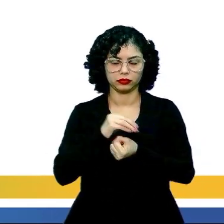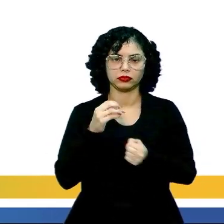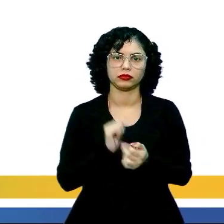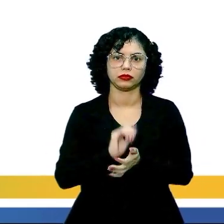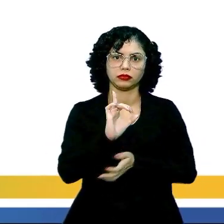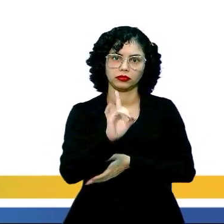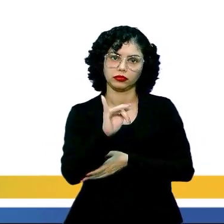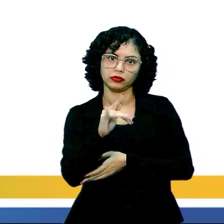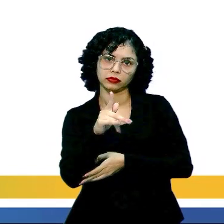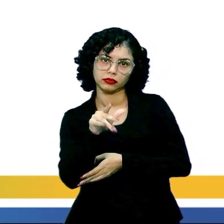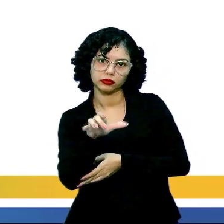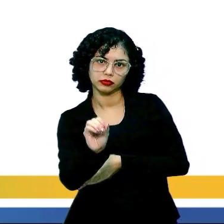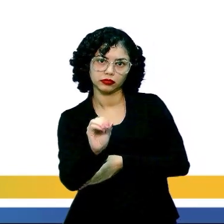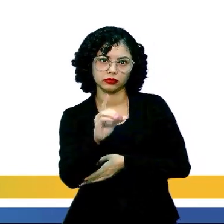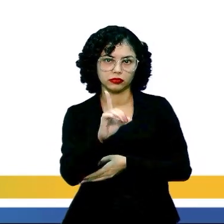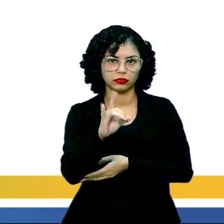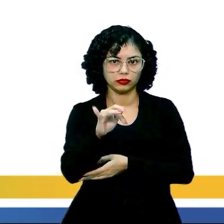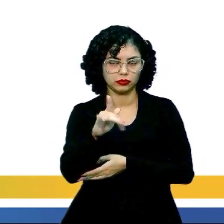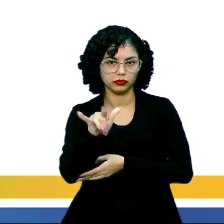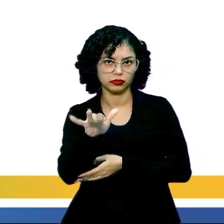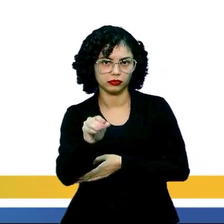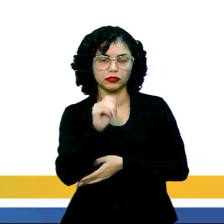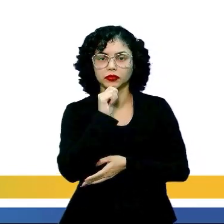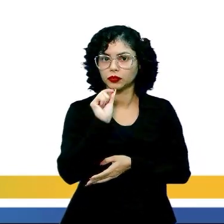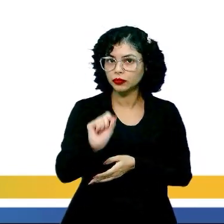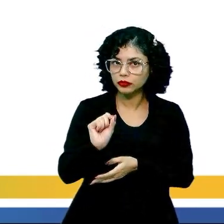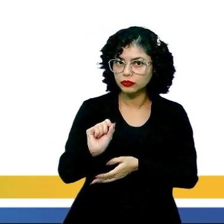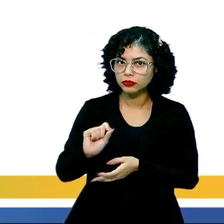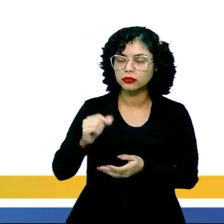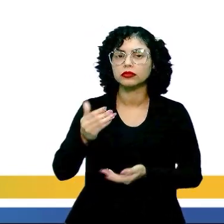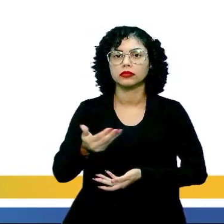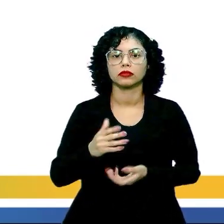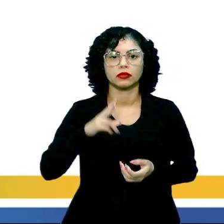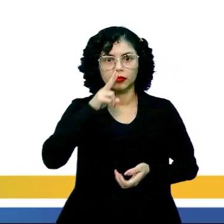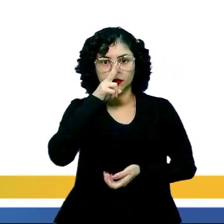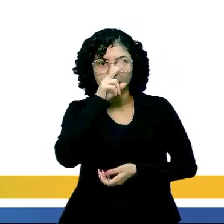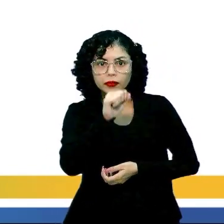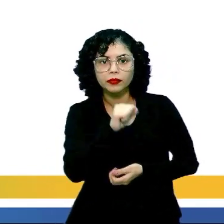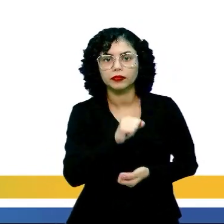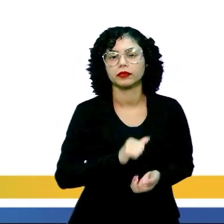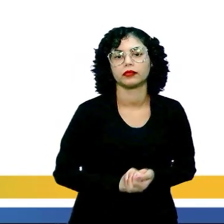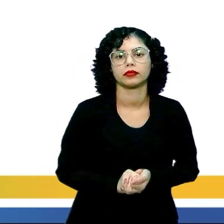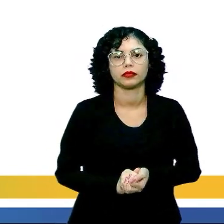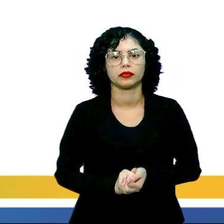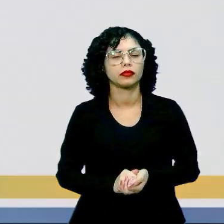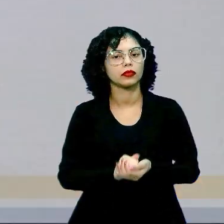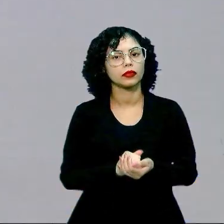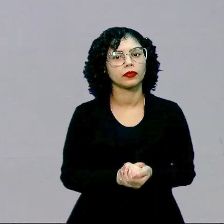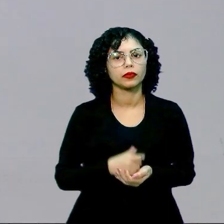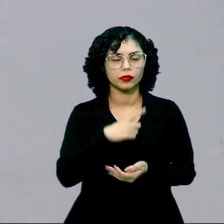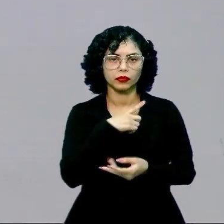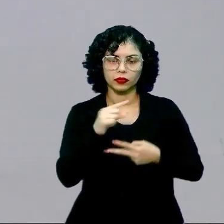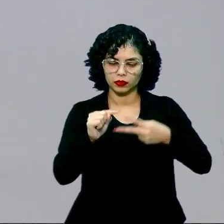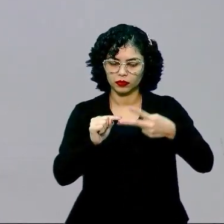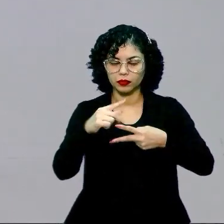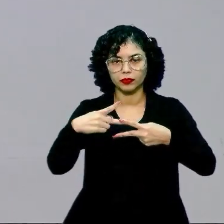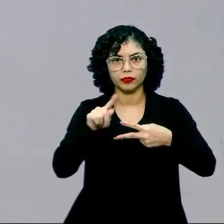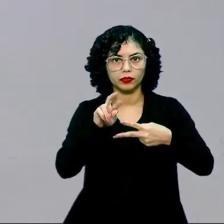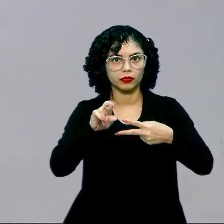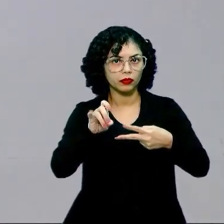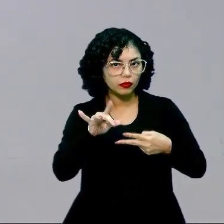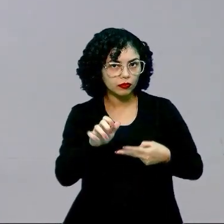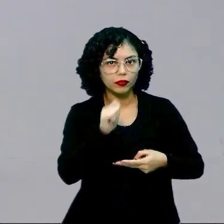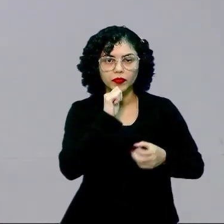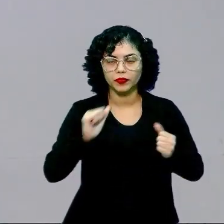forças dipolo-dipolo, ou seja, é uma interação forte entre moléculas polares. Então, aqui